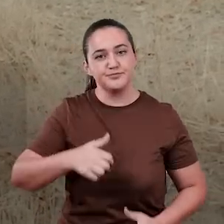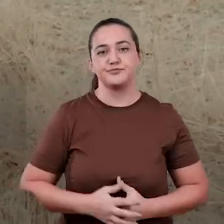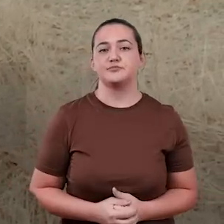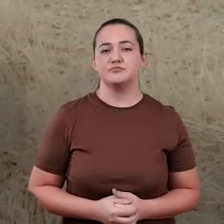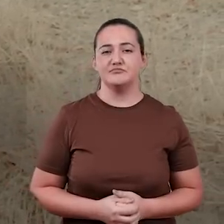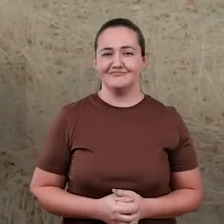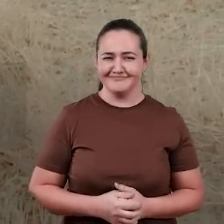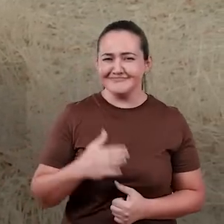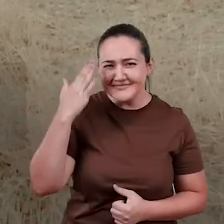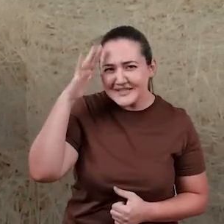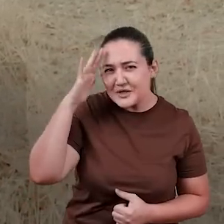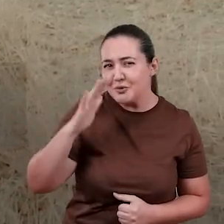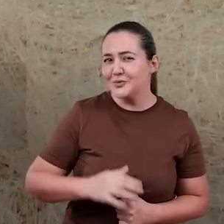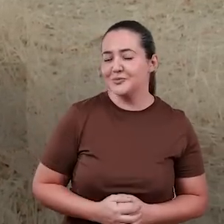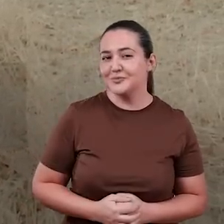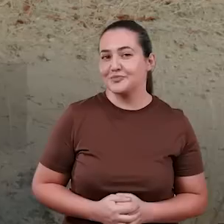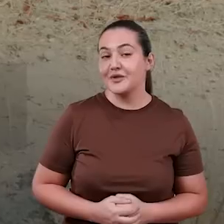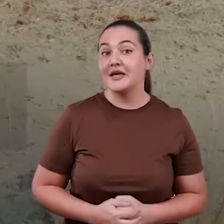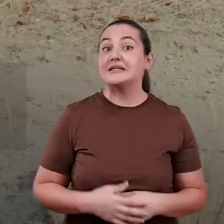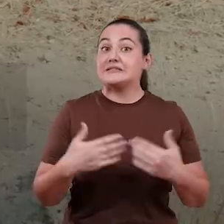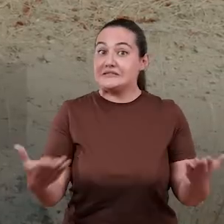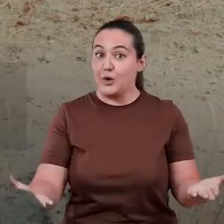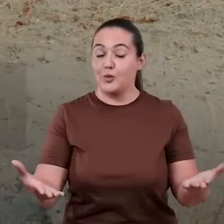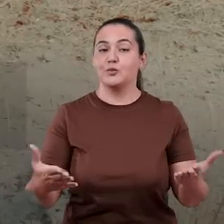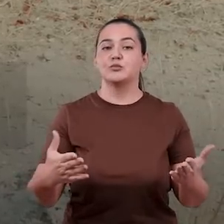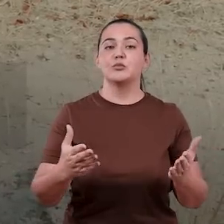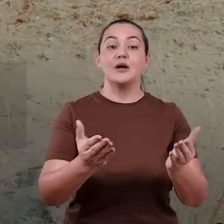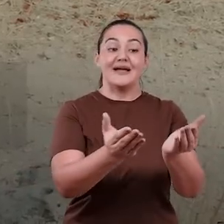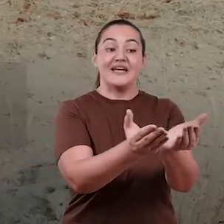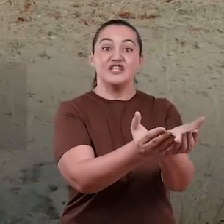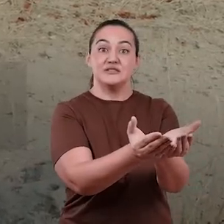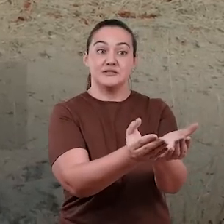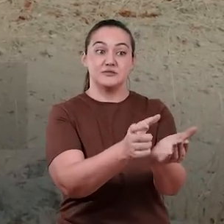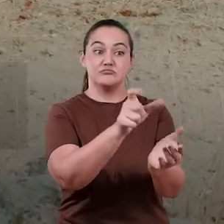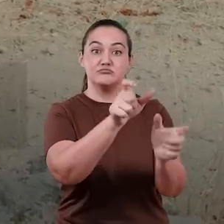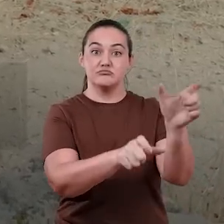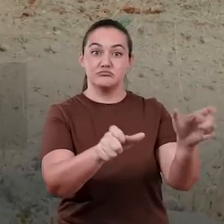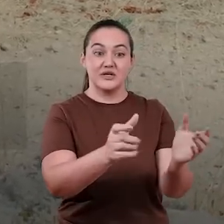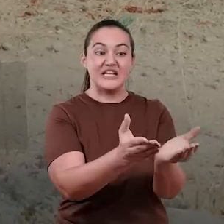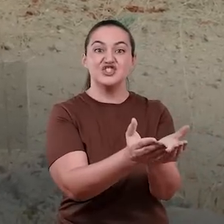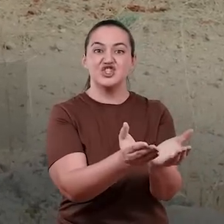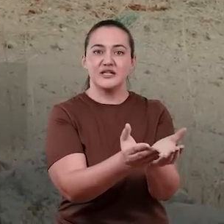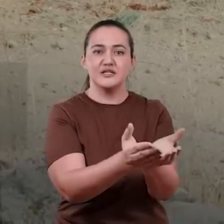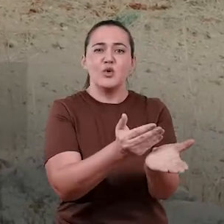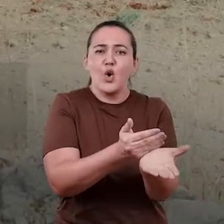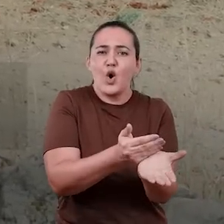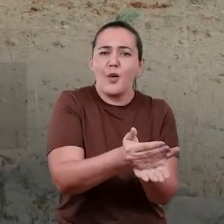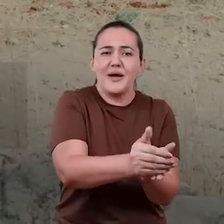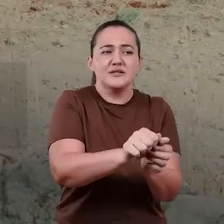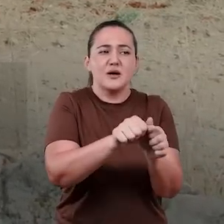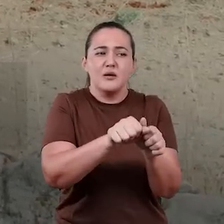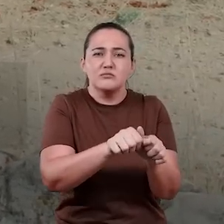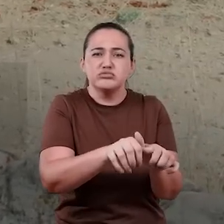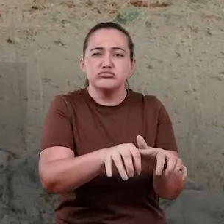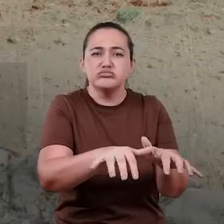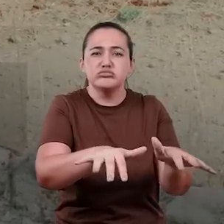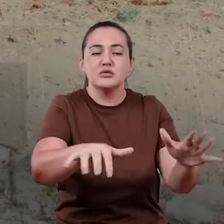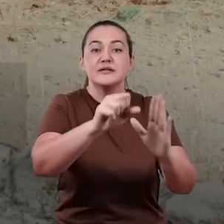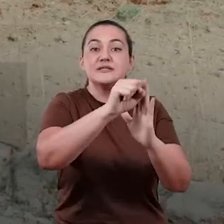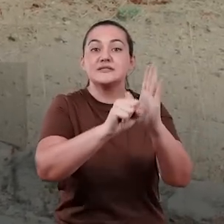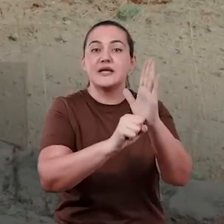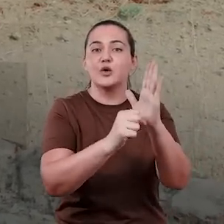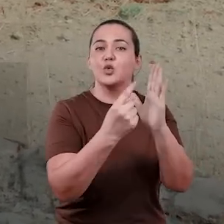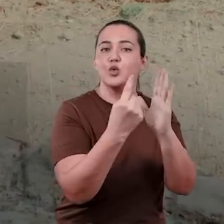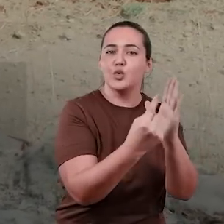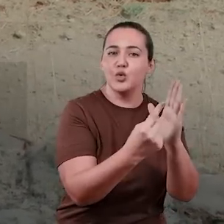está dando para você construir todo esse cenário? Quando o cristianismo começa a florescer de maneira forte a partir do 1º século de